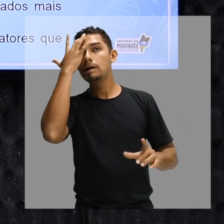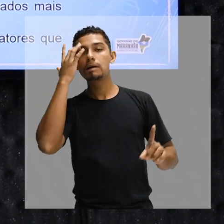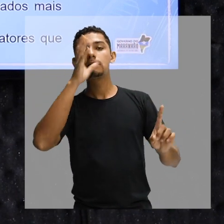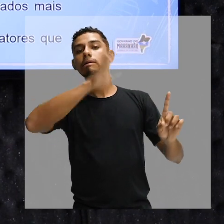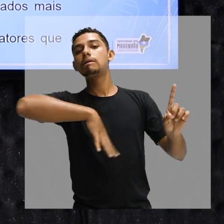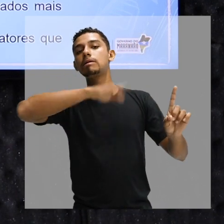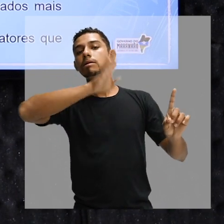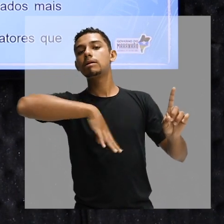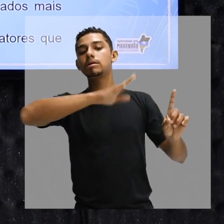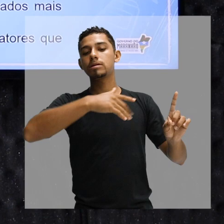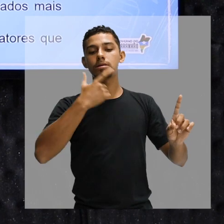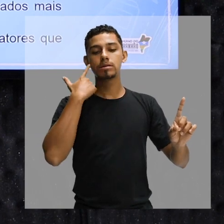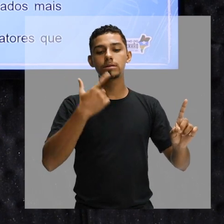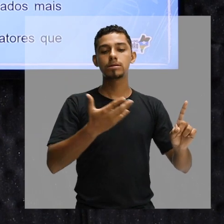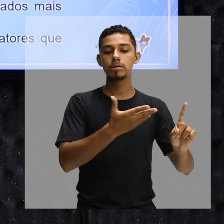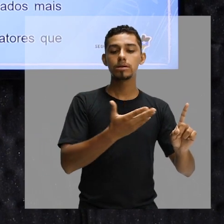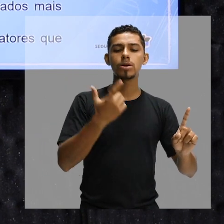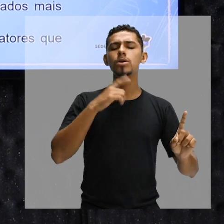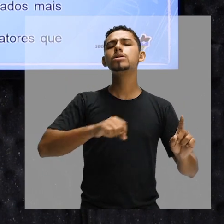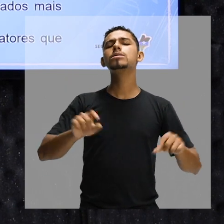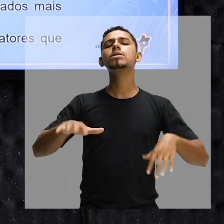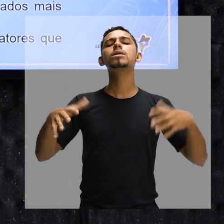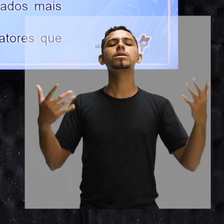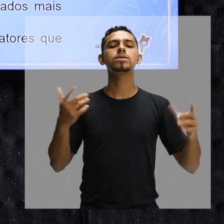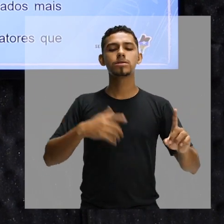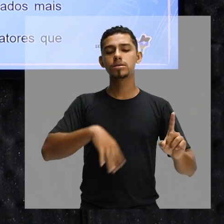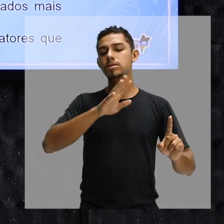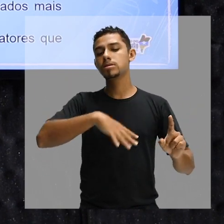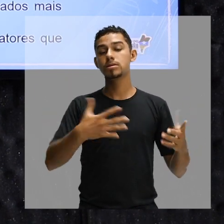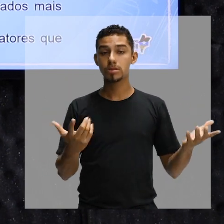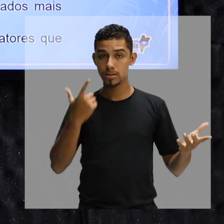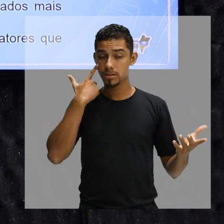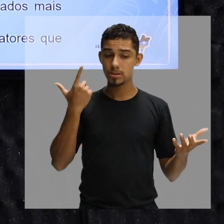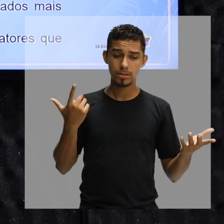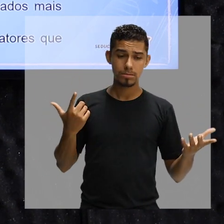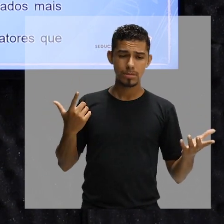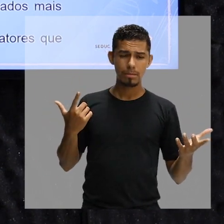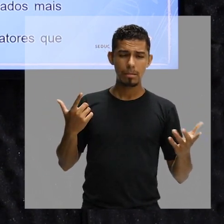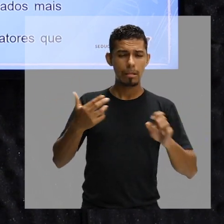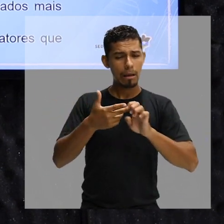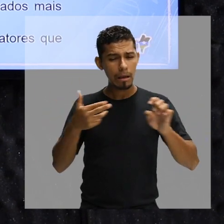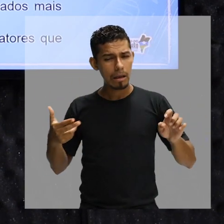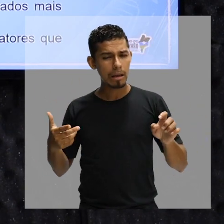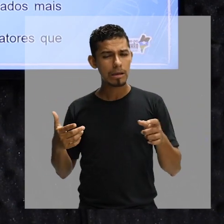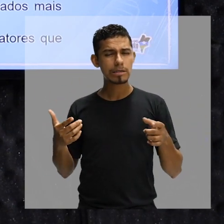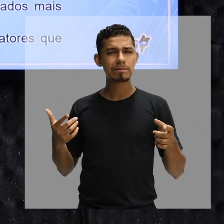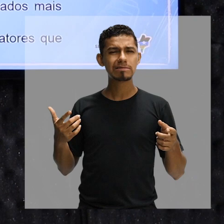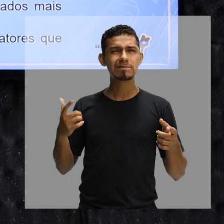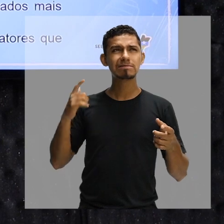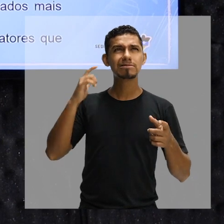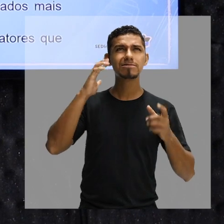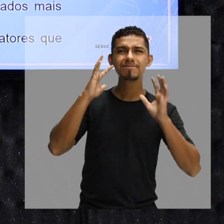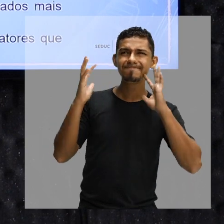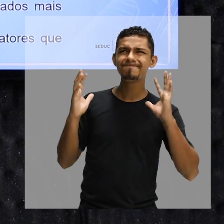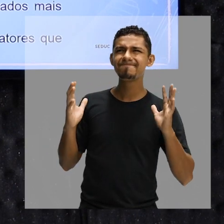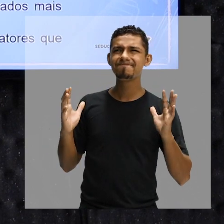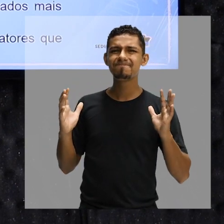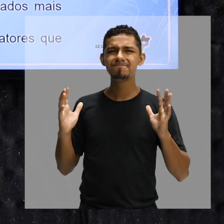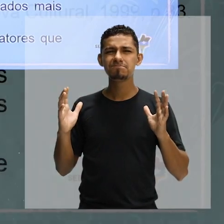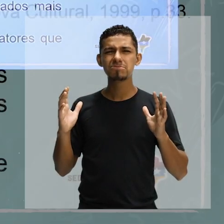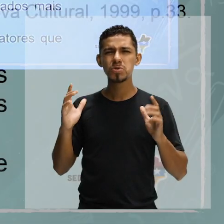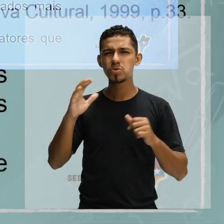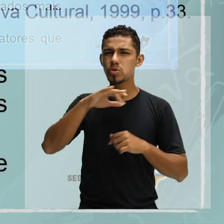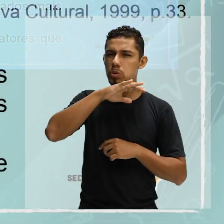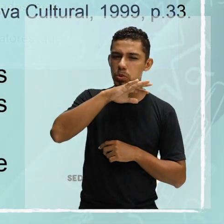vez, vai desenvolver. O que são esses ídolos? São aqueles elementos que nos atrapalham durante o conhecimento,